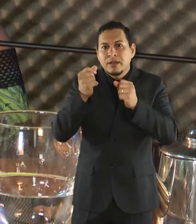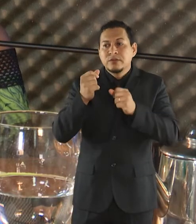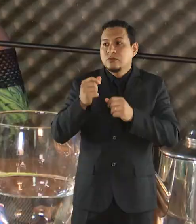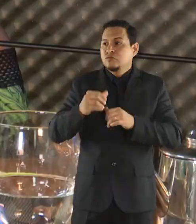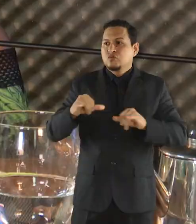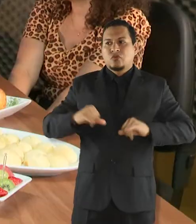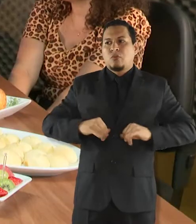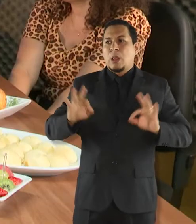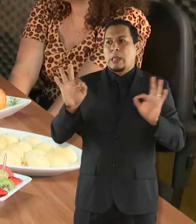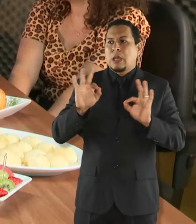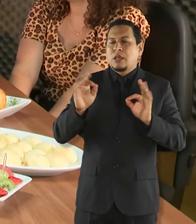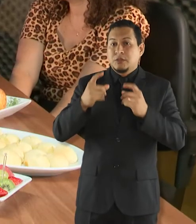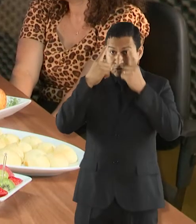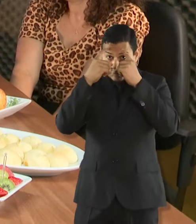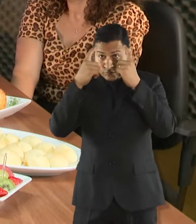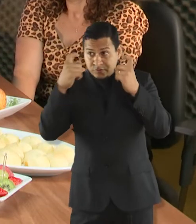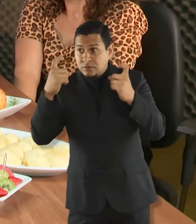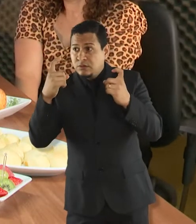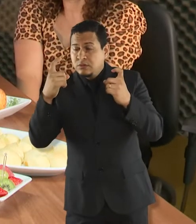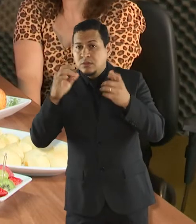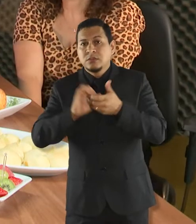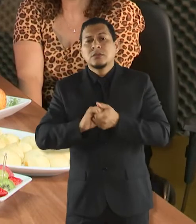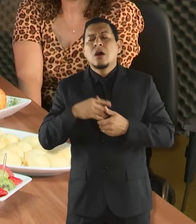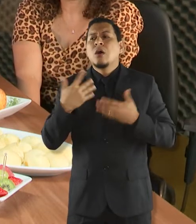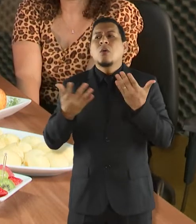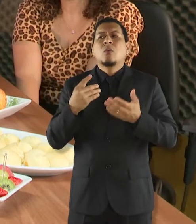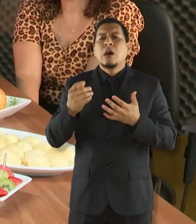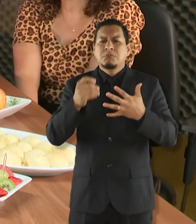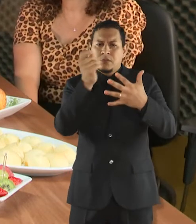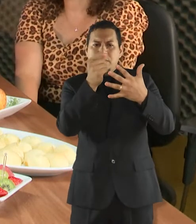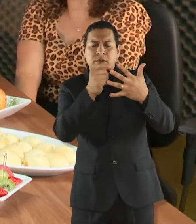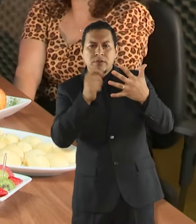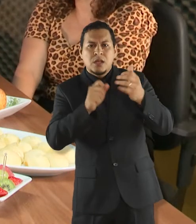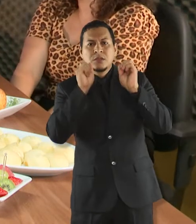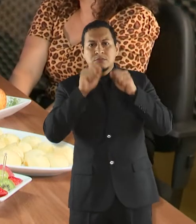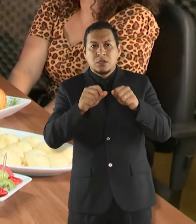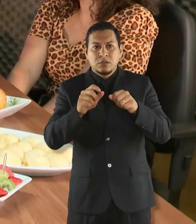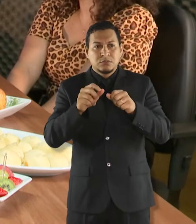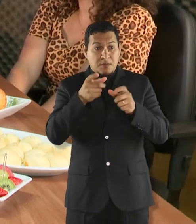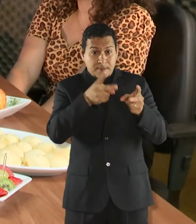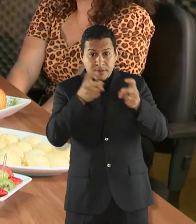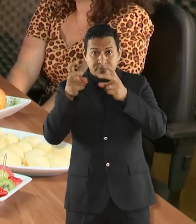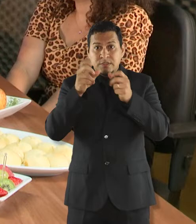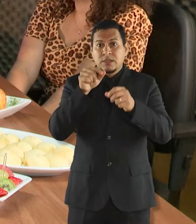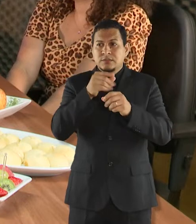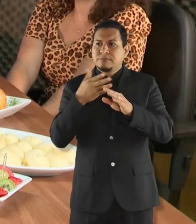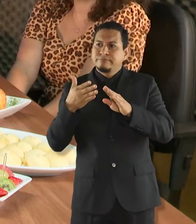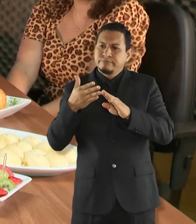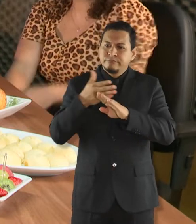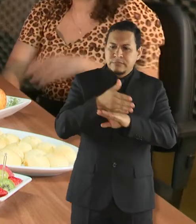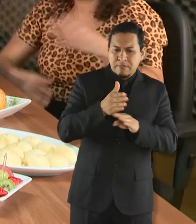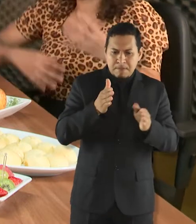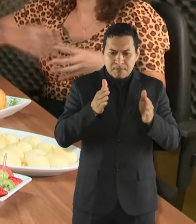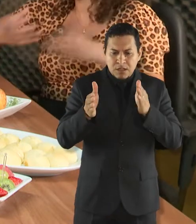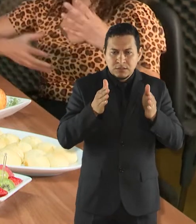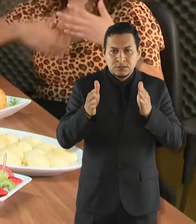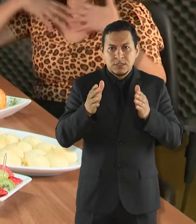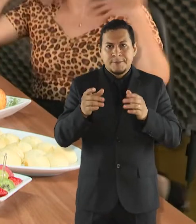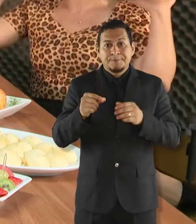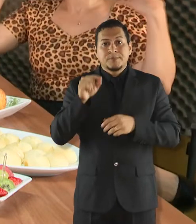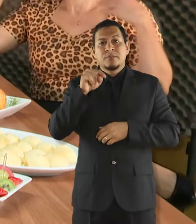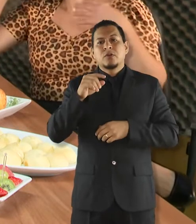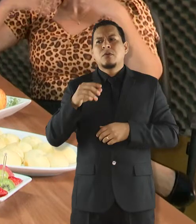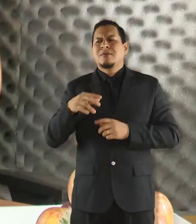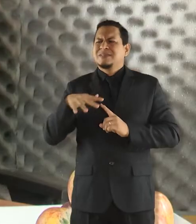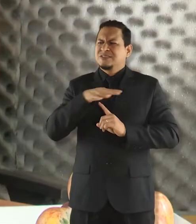não sofrerem nenhum tipo de violência? Que sinais elas podem detectar de que elas estão passando, mesmo sem perceber